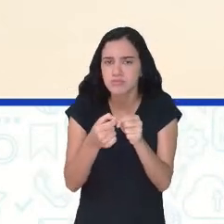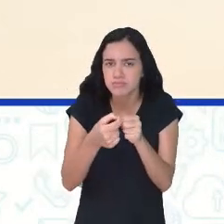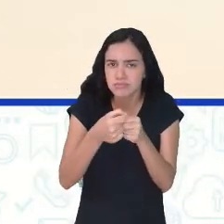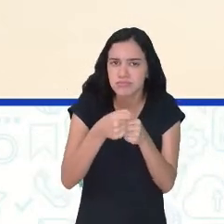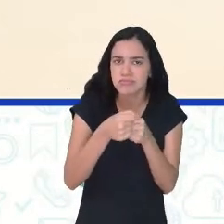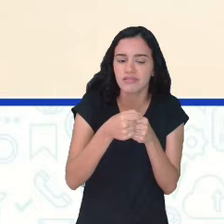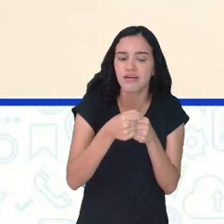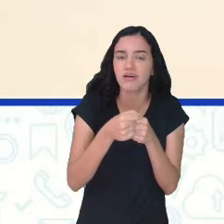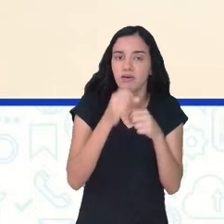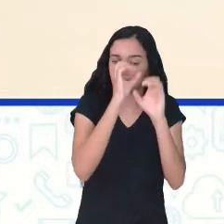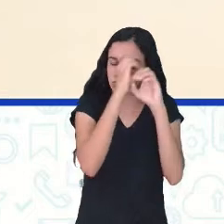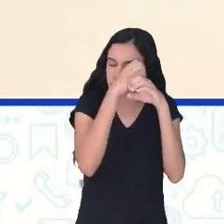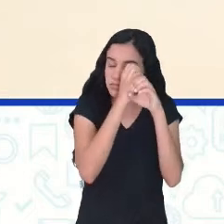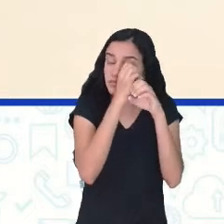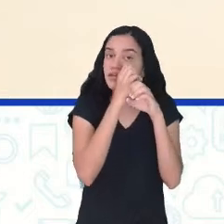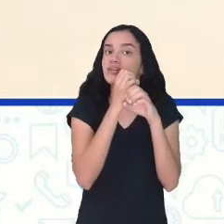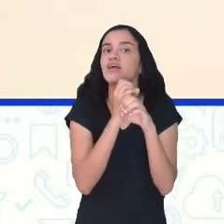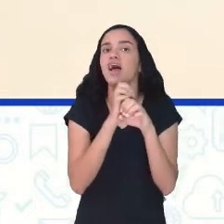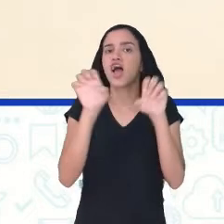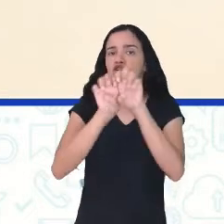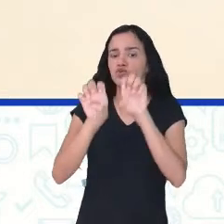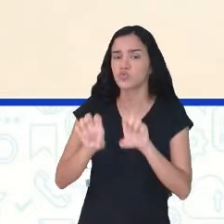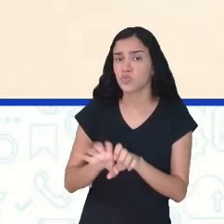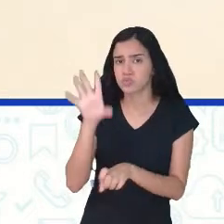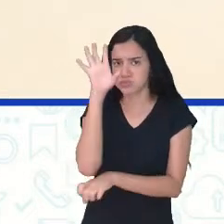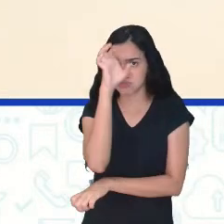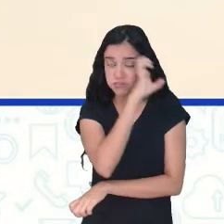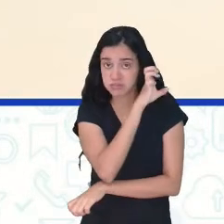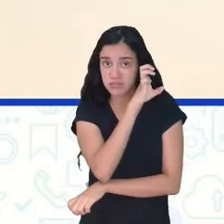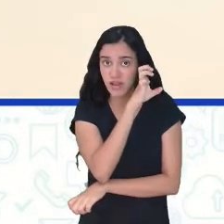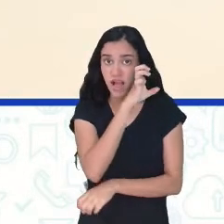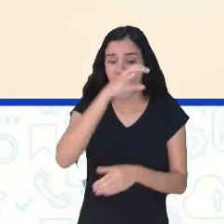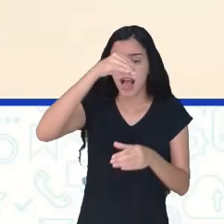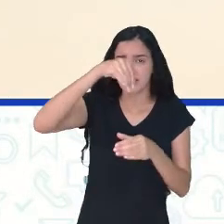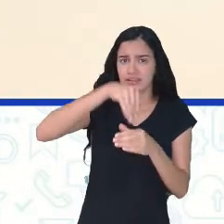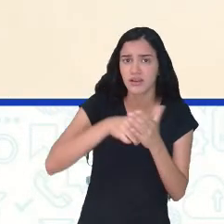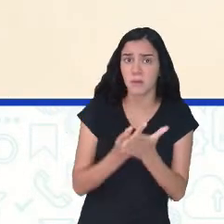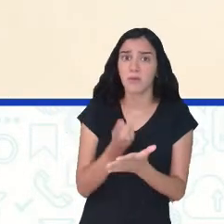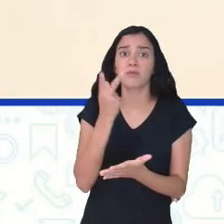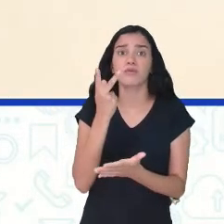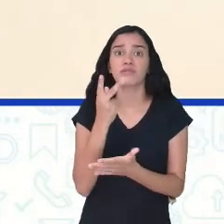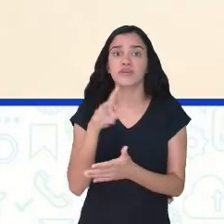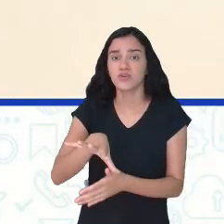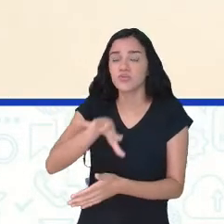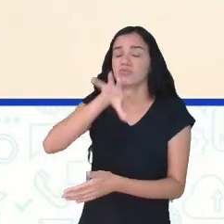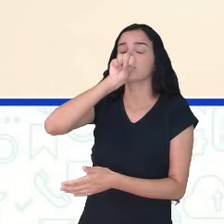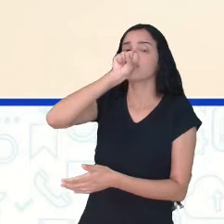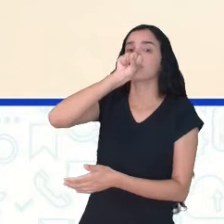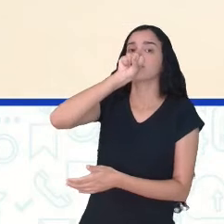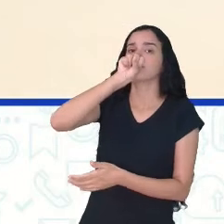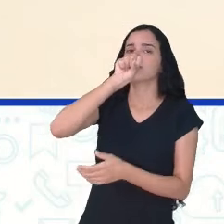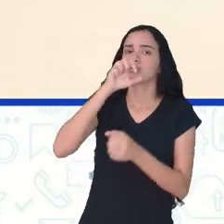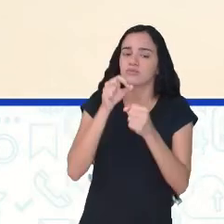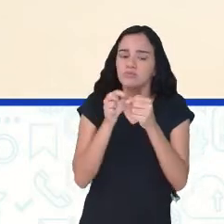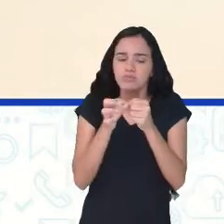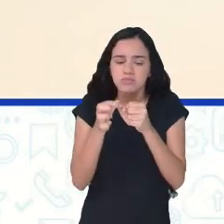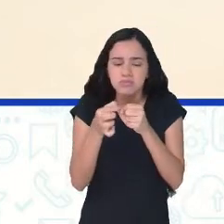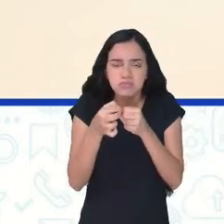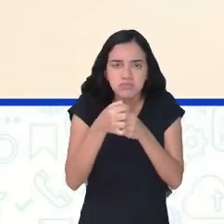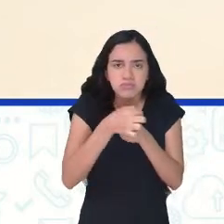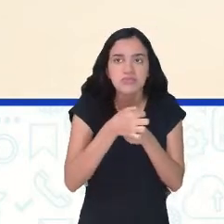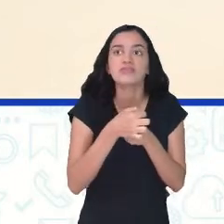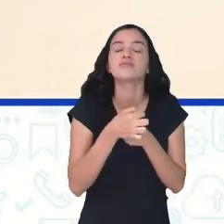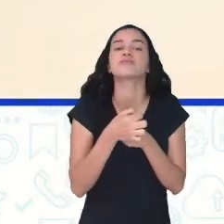que apresenta estruturas bem complexas, aí dentro acontece muita coisa, respiração celular,